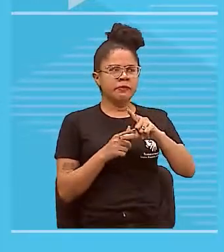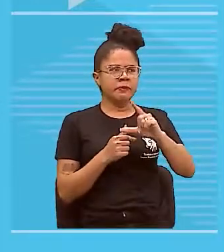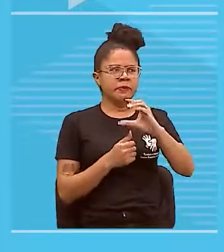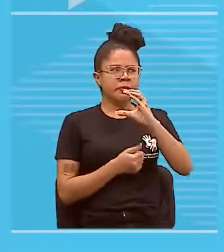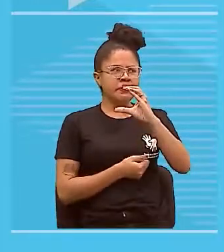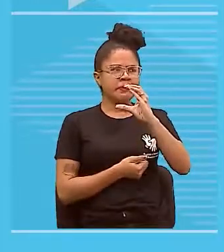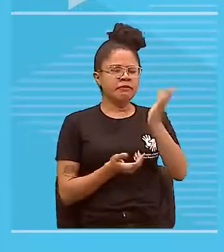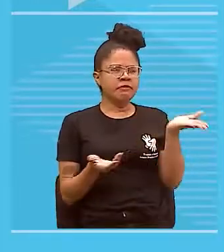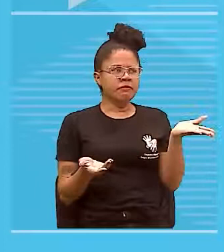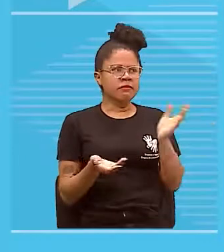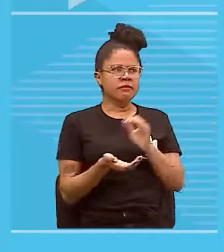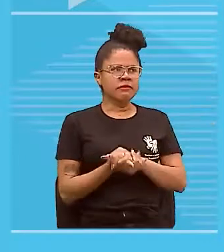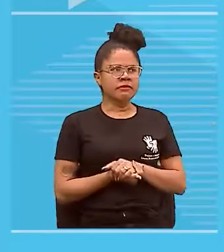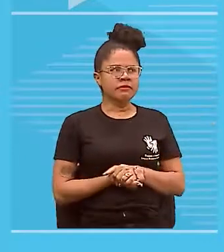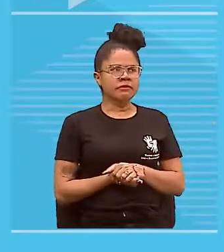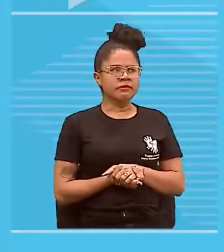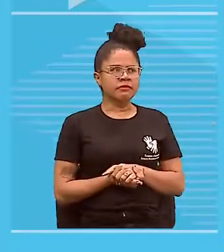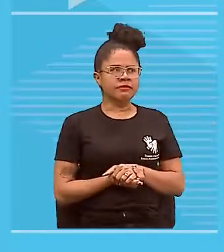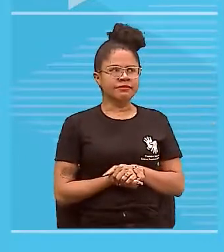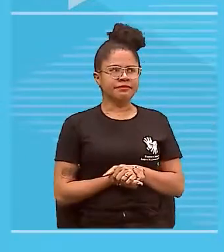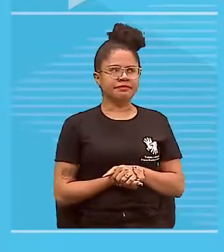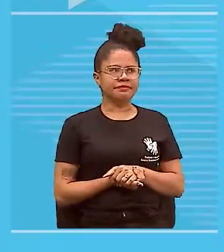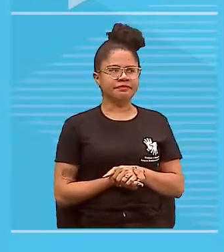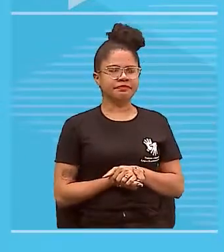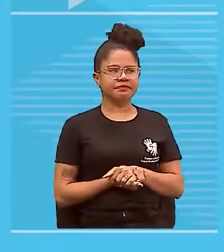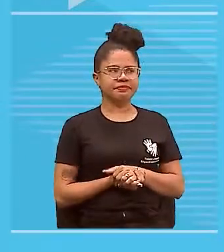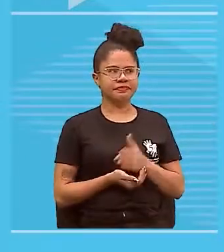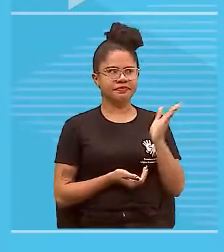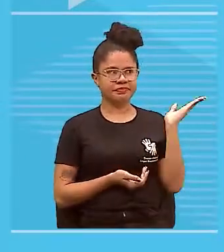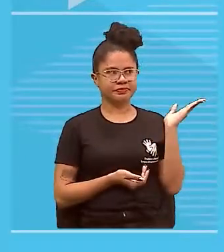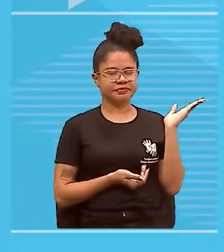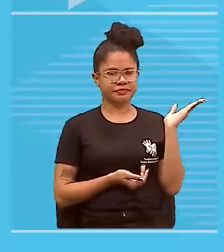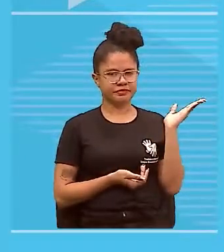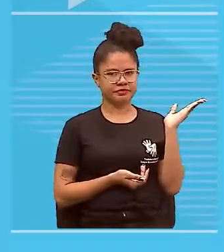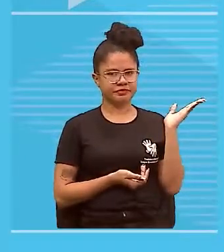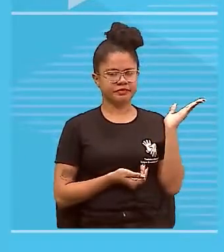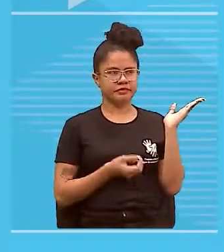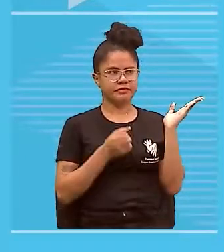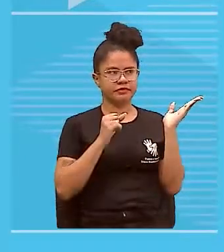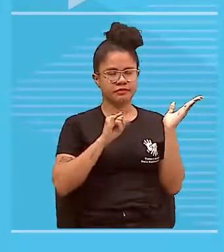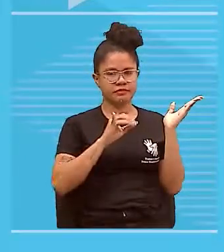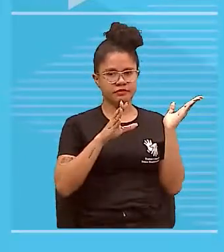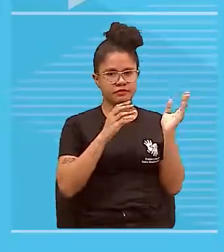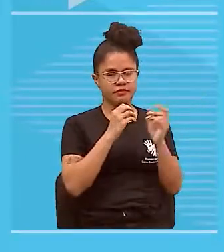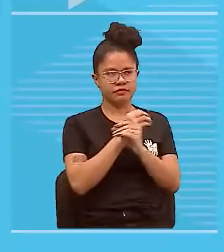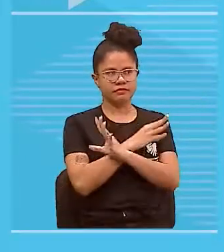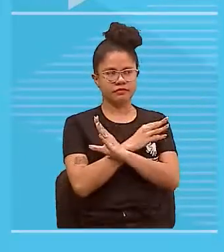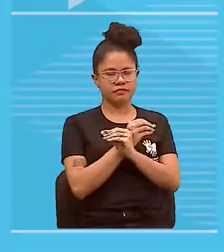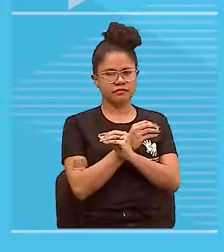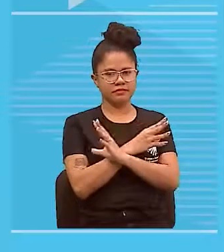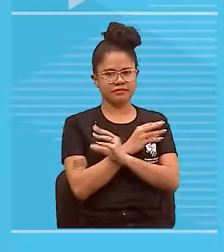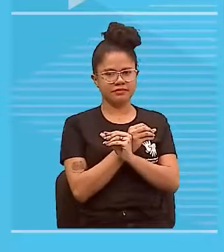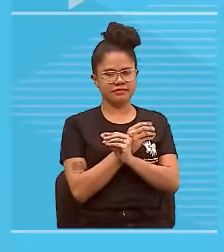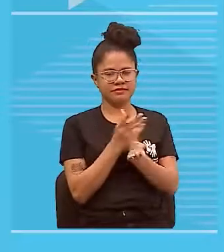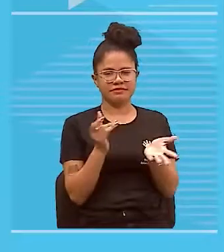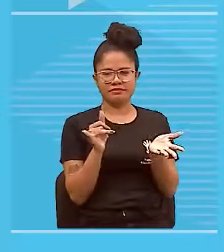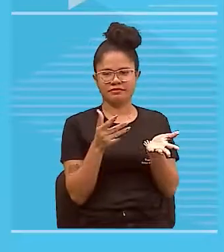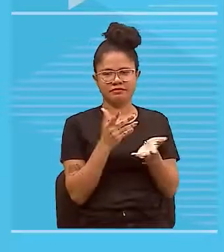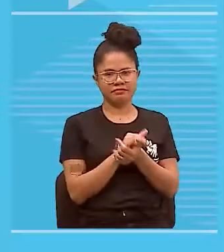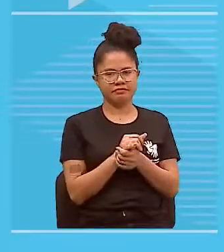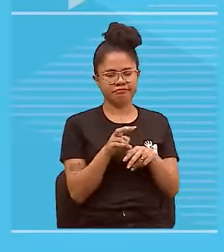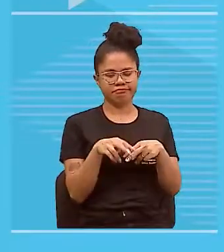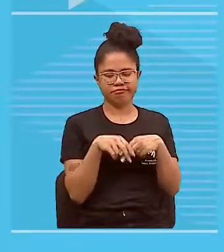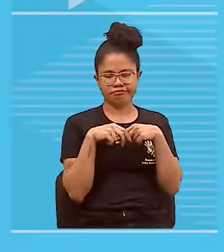c gente olha esse porque quando for uma conjunção seja ela